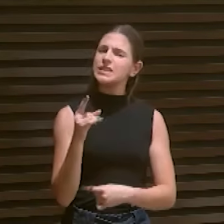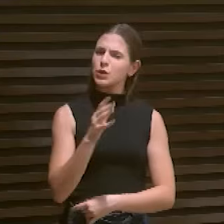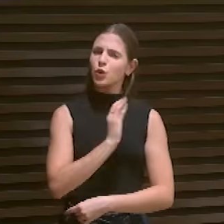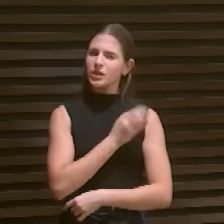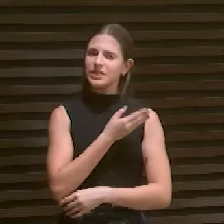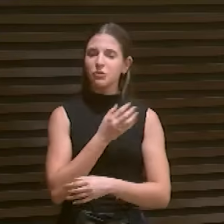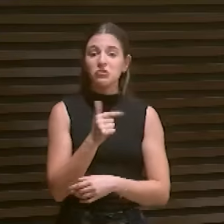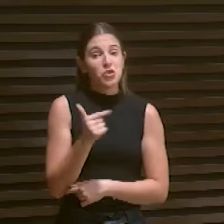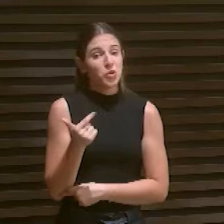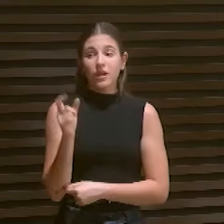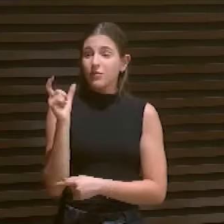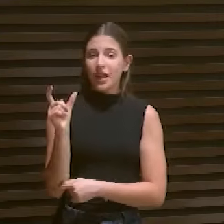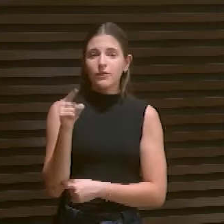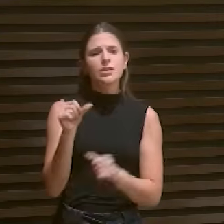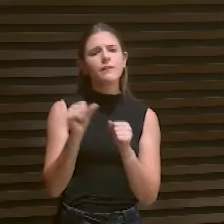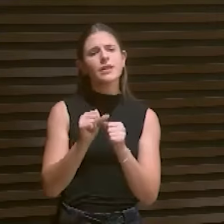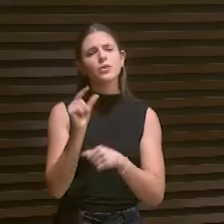fazer nada.